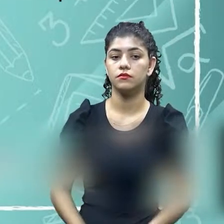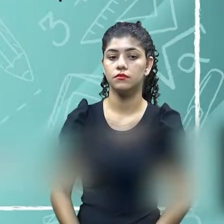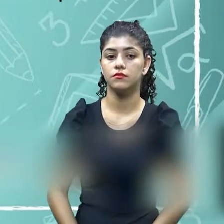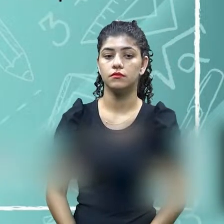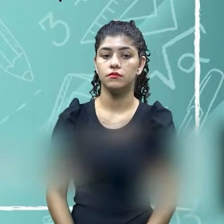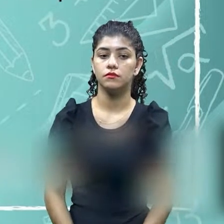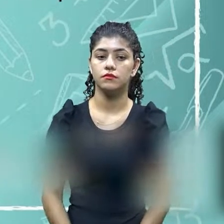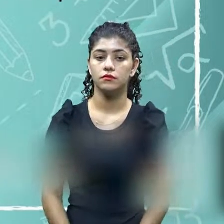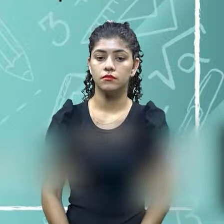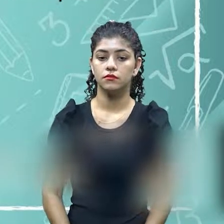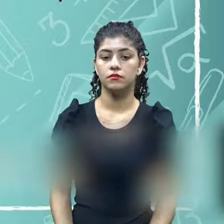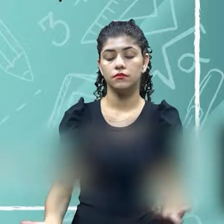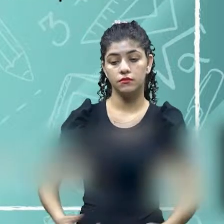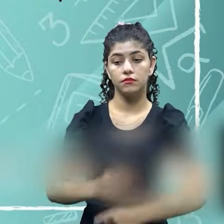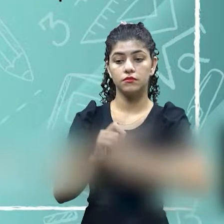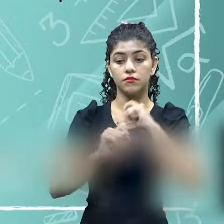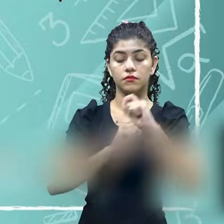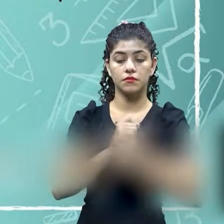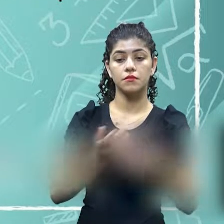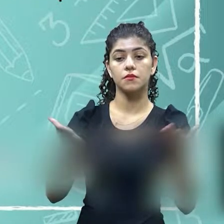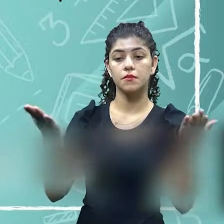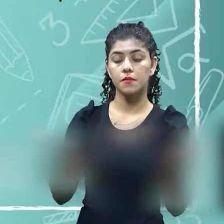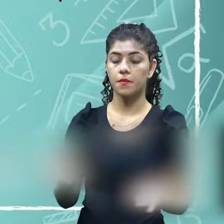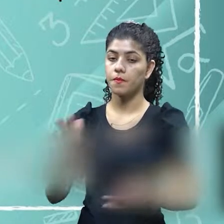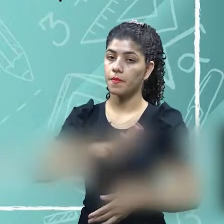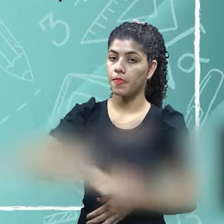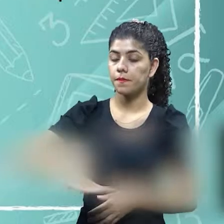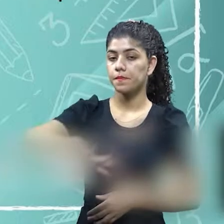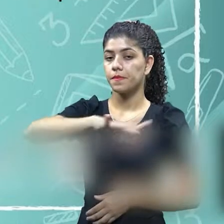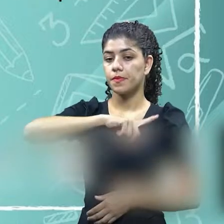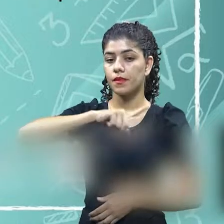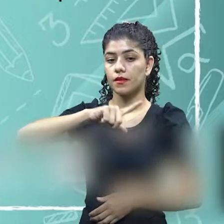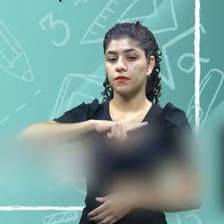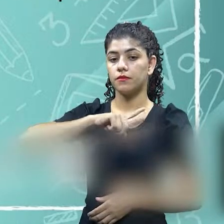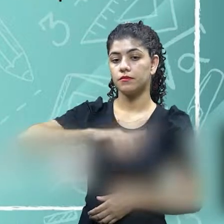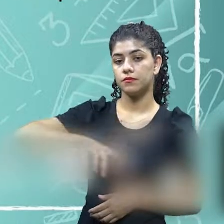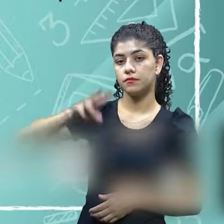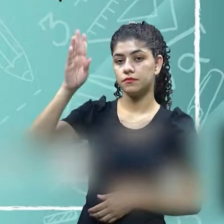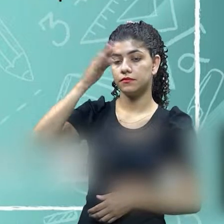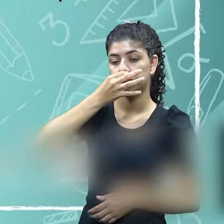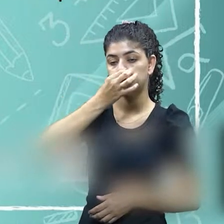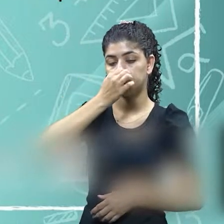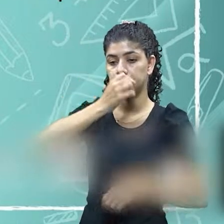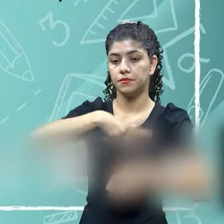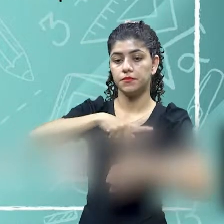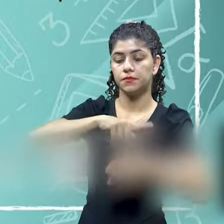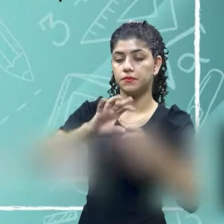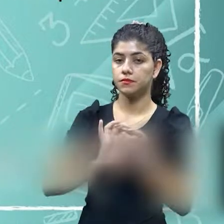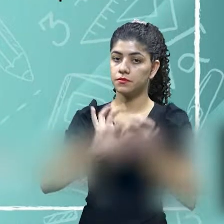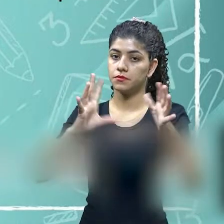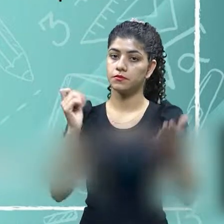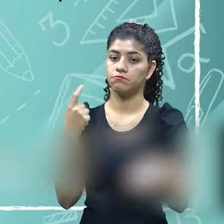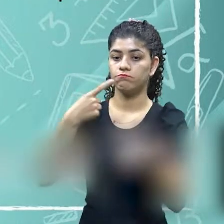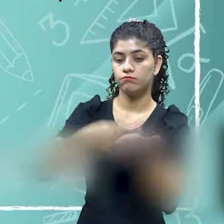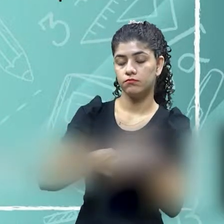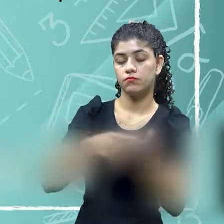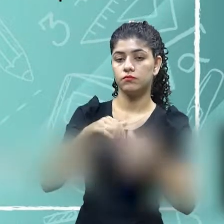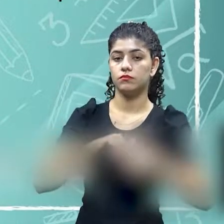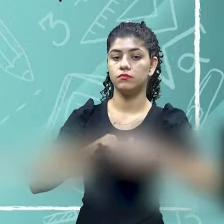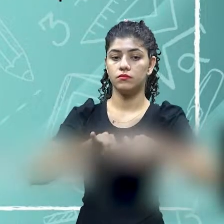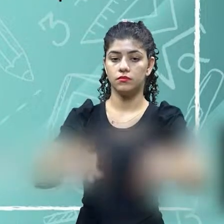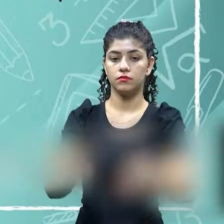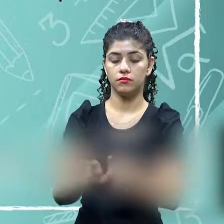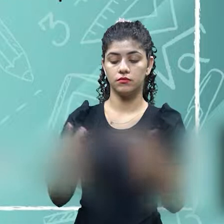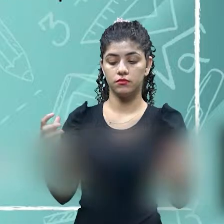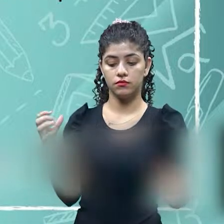econômico. A zona de livre comércio é a área que abrange países signatários de um tratado de livre comércio. Além